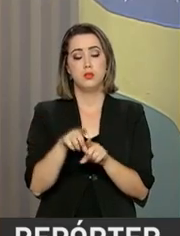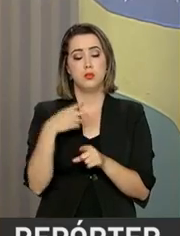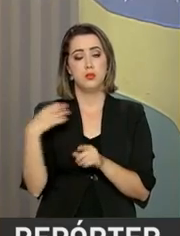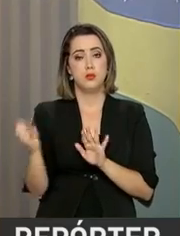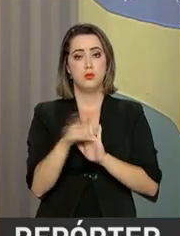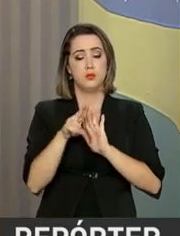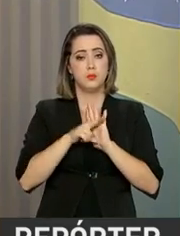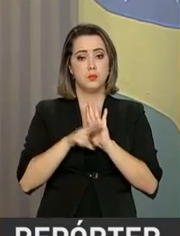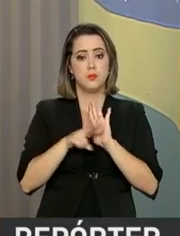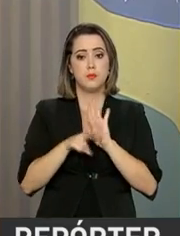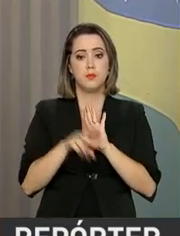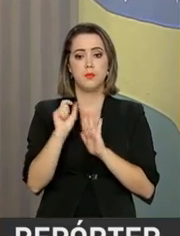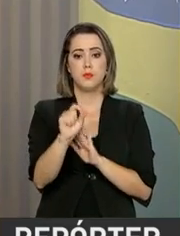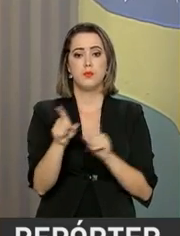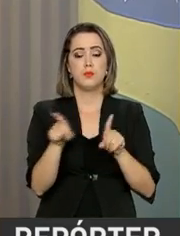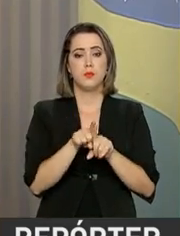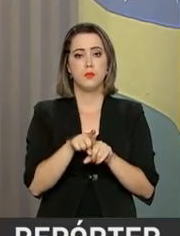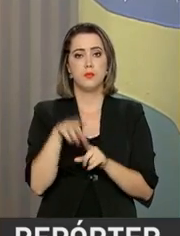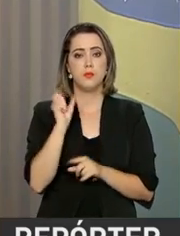ou não,